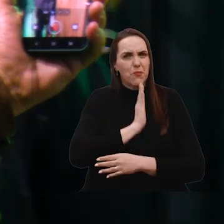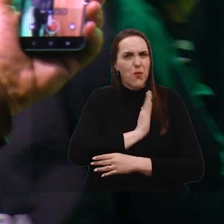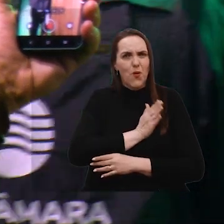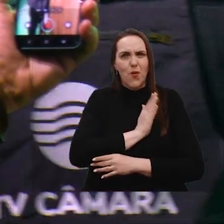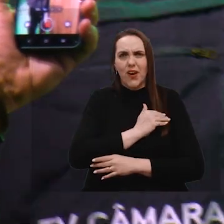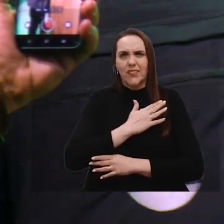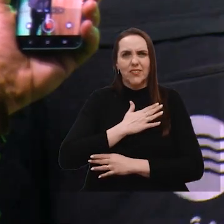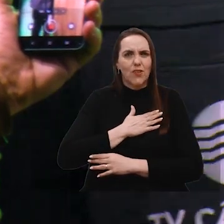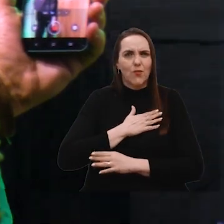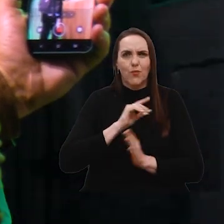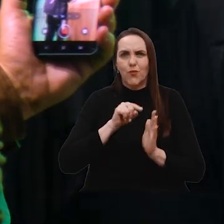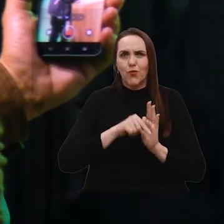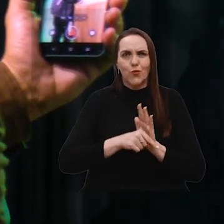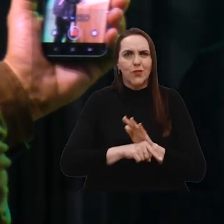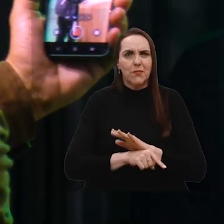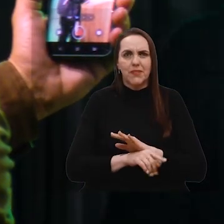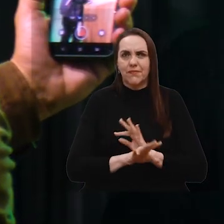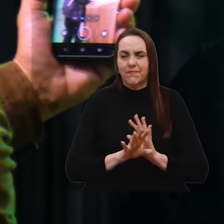Quero agradecer aqui do fundo do meu coração